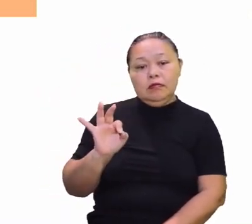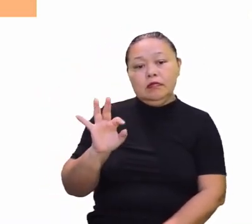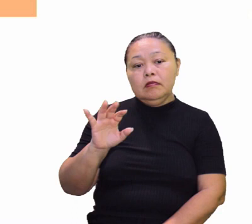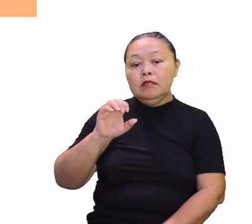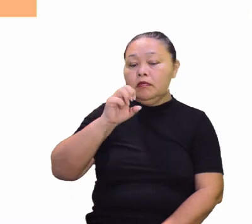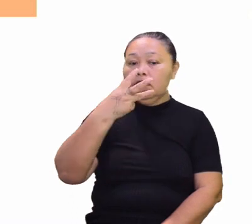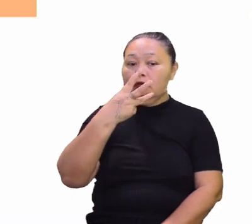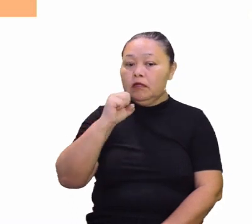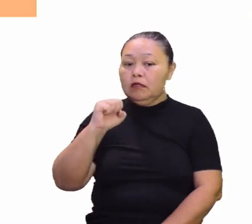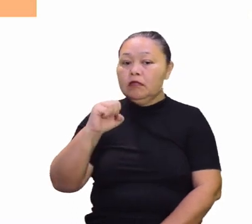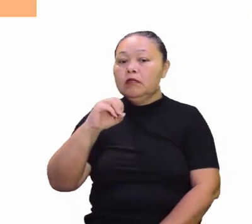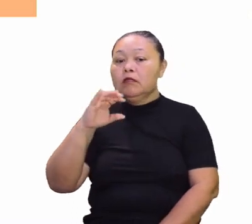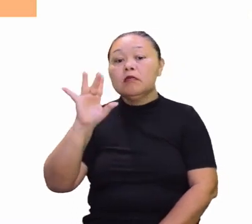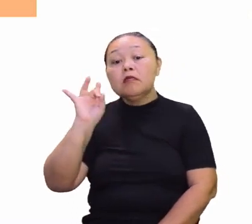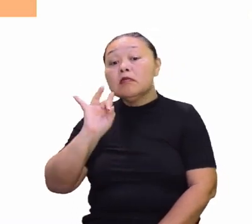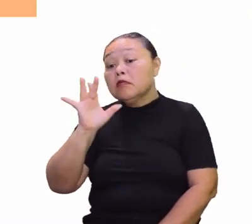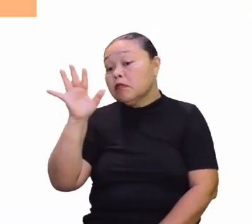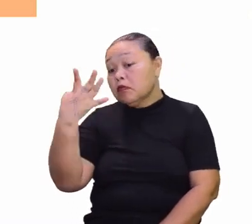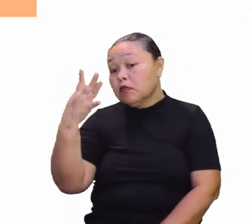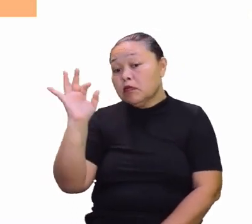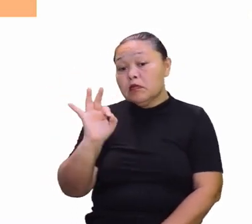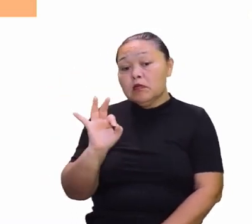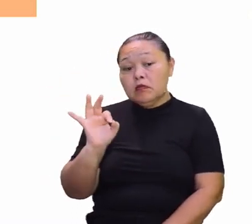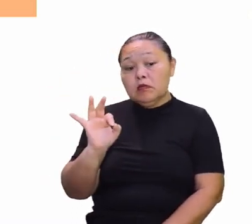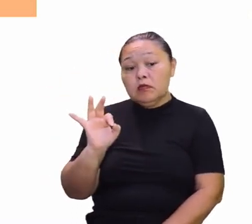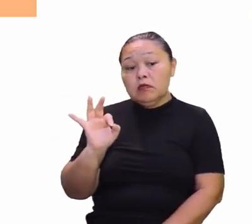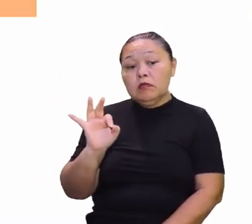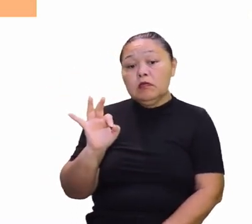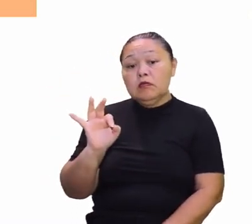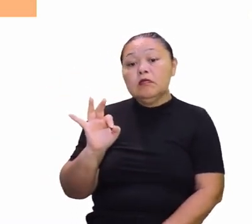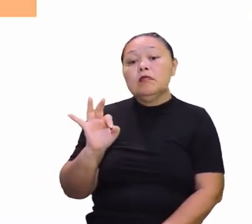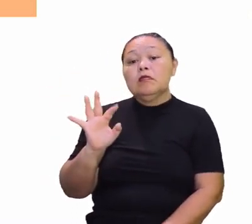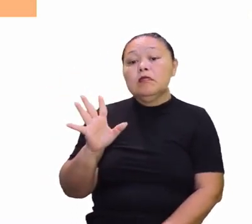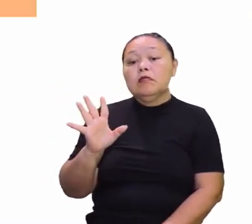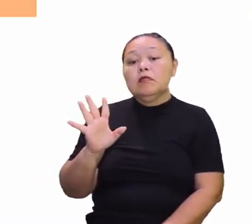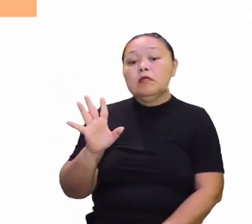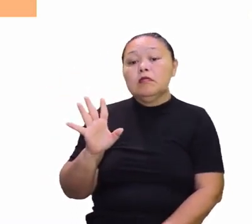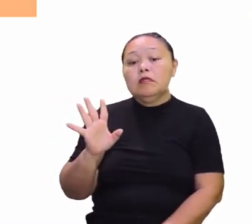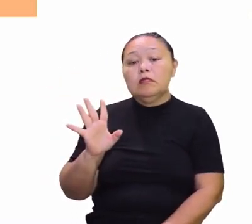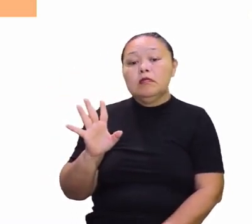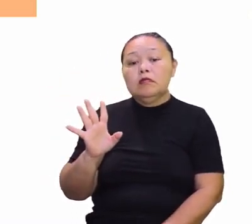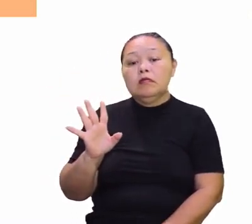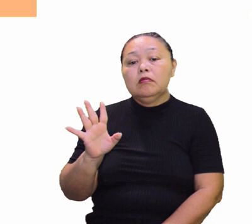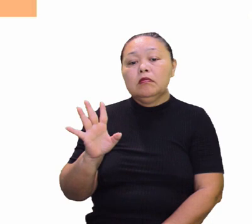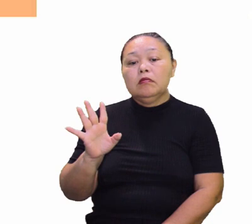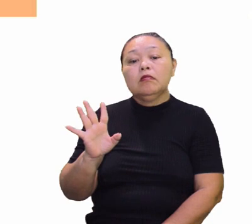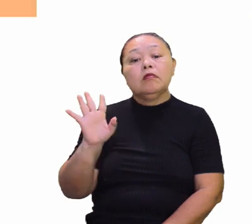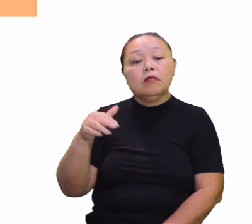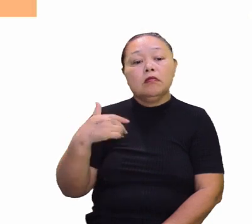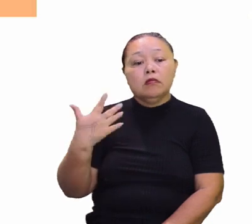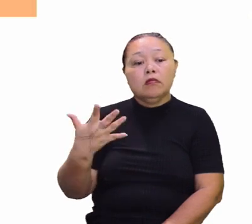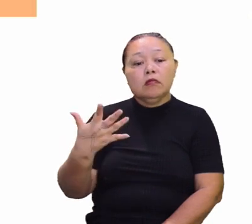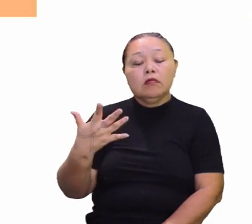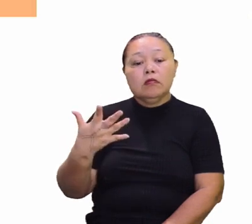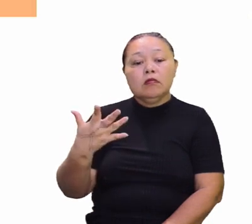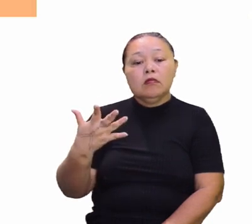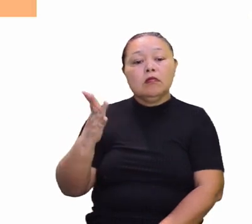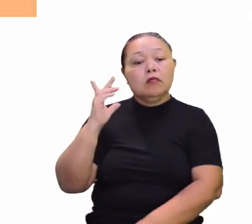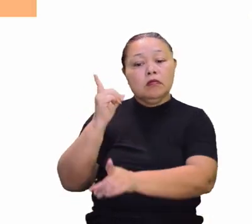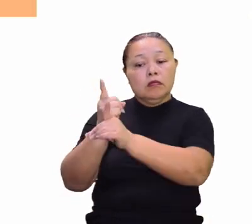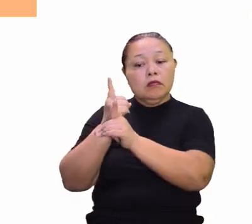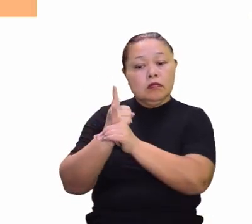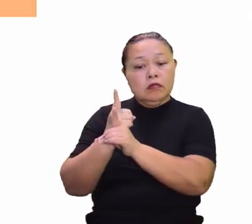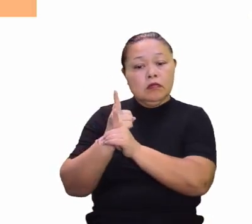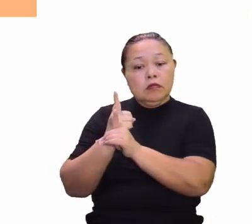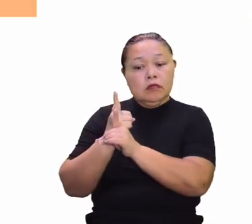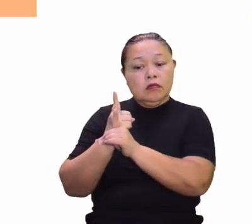300 a 800 metros, apenas 4%, né, professor Jorge? 30%. 4% abaixo de 100 metros. De 100 metros. Então a gente vai encontrar